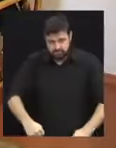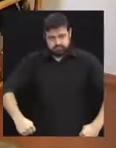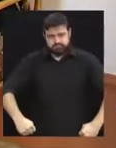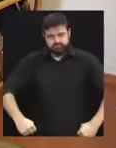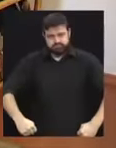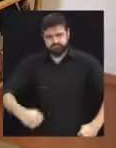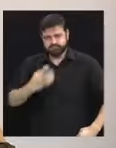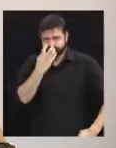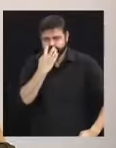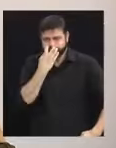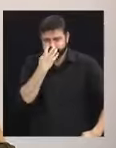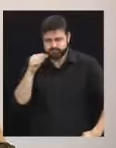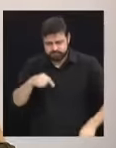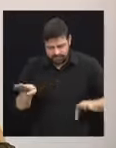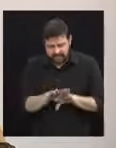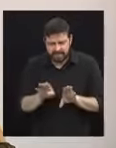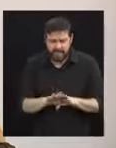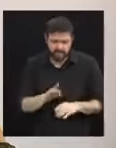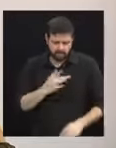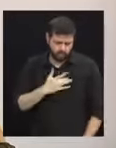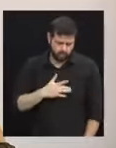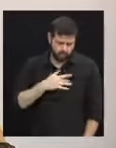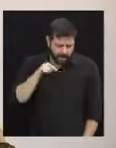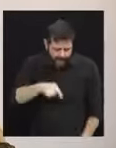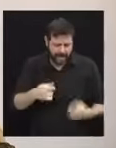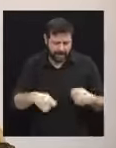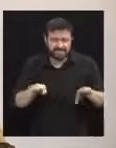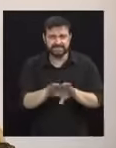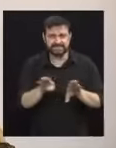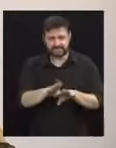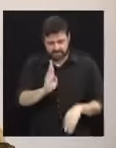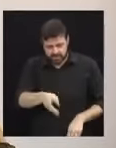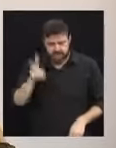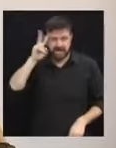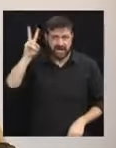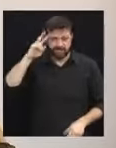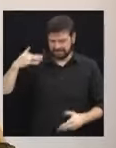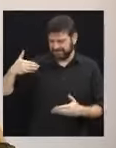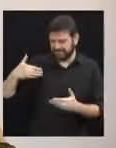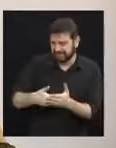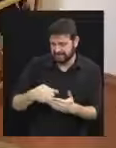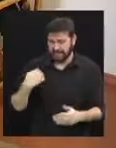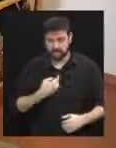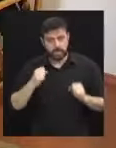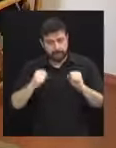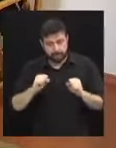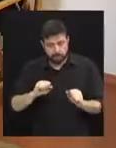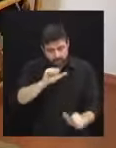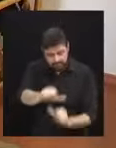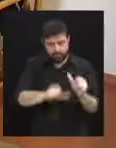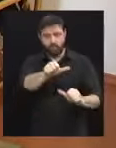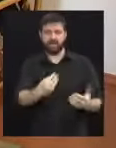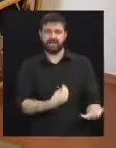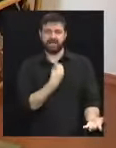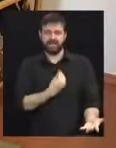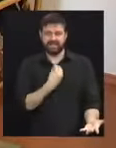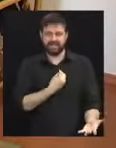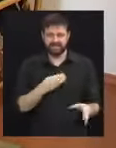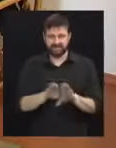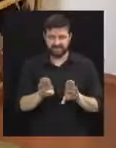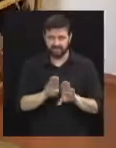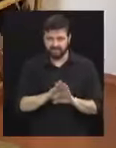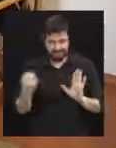olhar de compaixão, de que ele também precisa. E ele já teve um histórico e você às vezes vai mudar o destino dele. né? Principalmente os sem